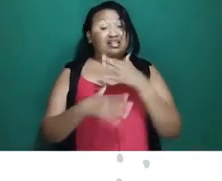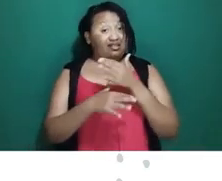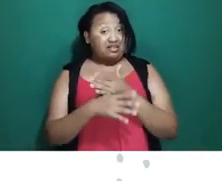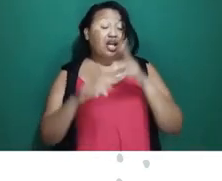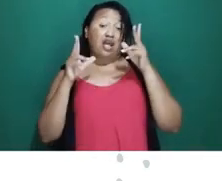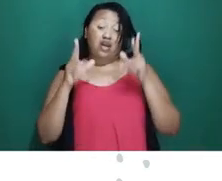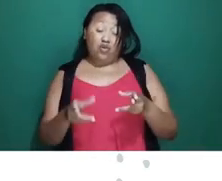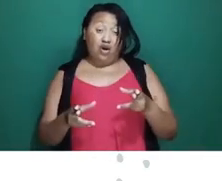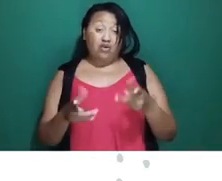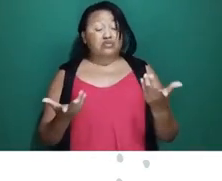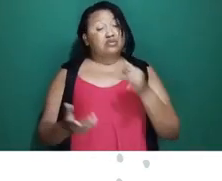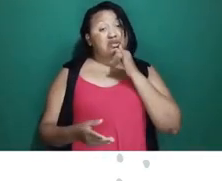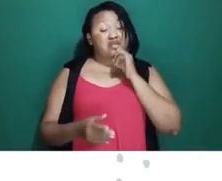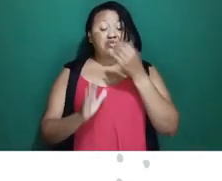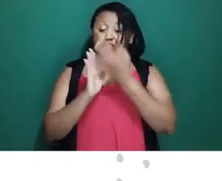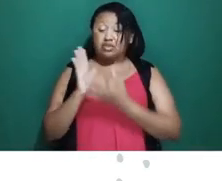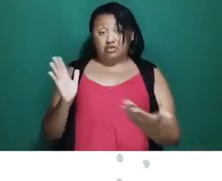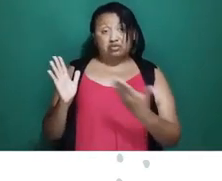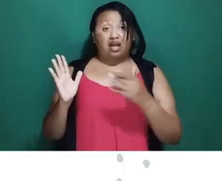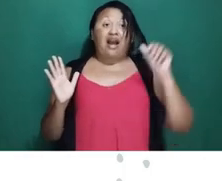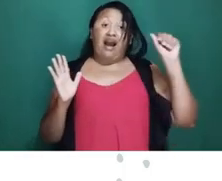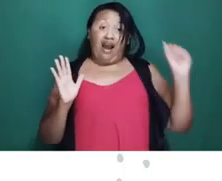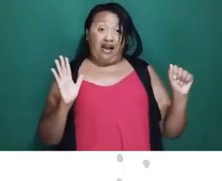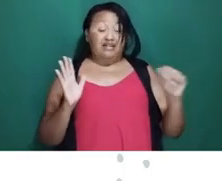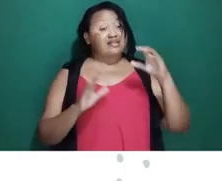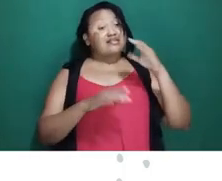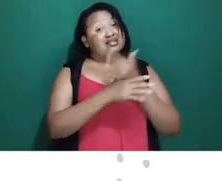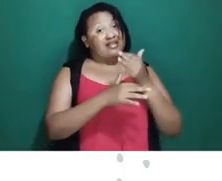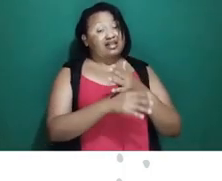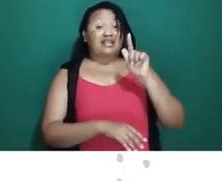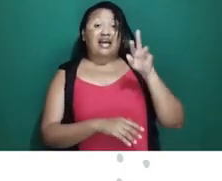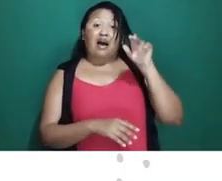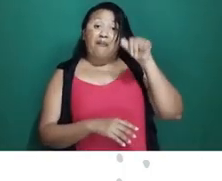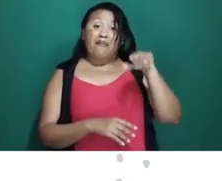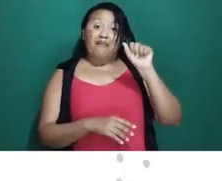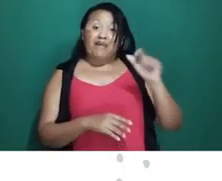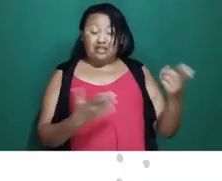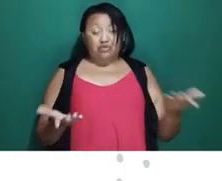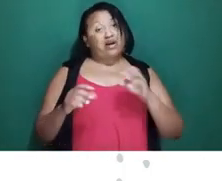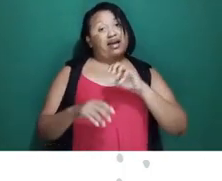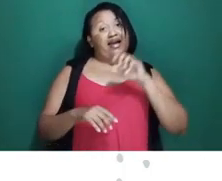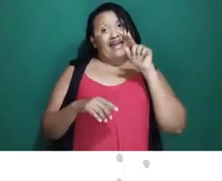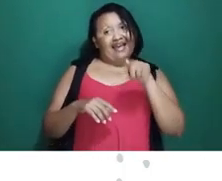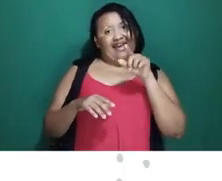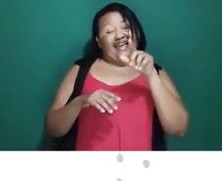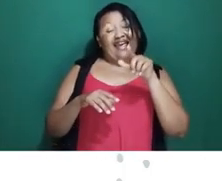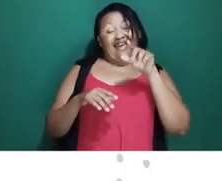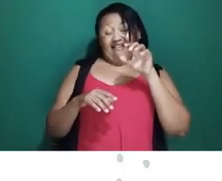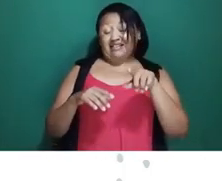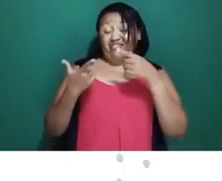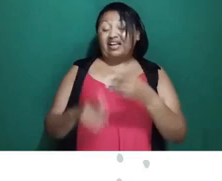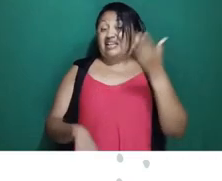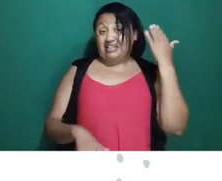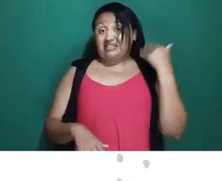Paris igual ao exemplo do texto né a cidade de Gramado por isso que ele fala era outra Granada